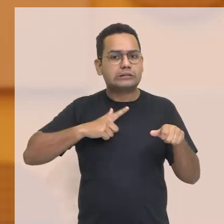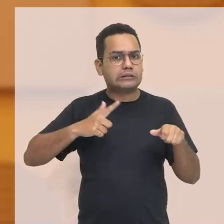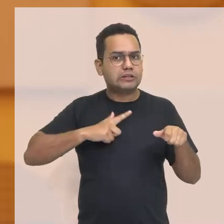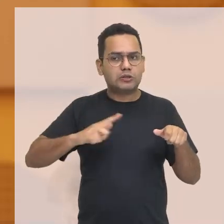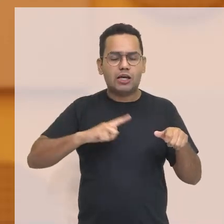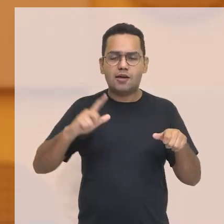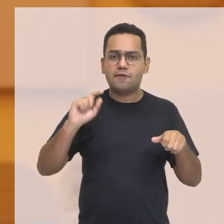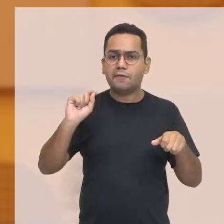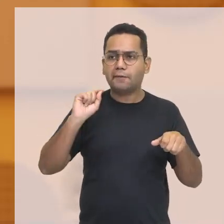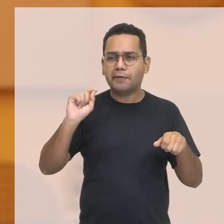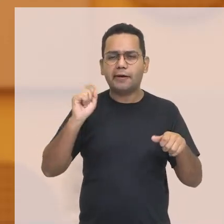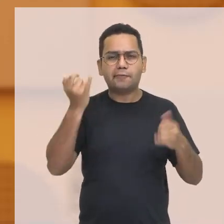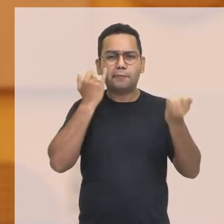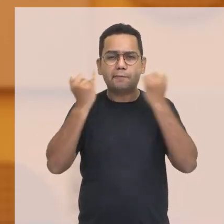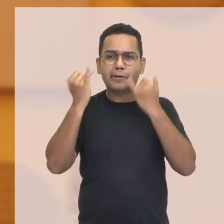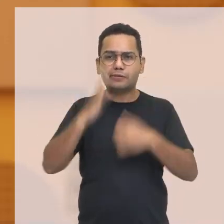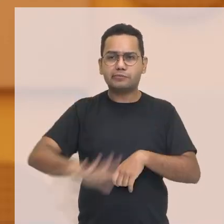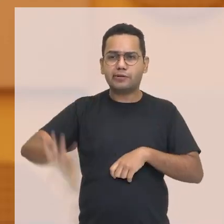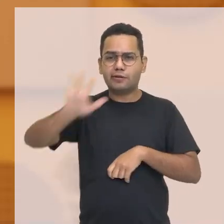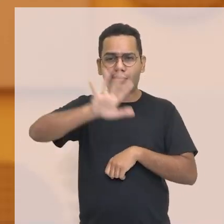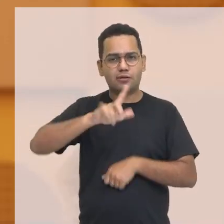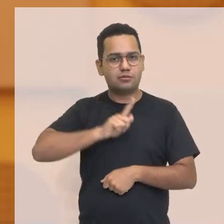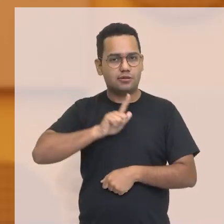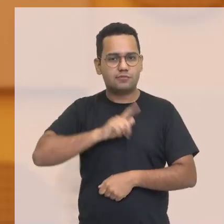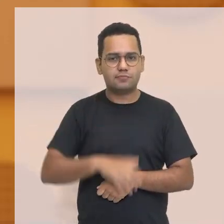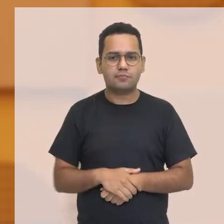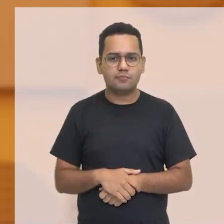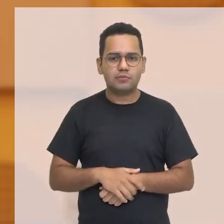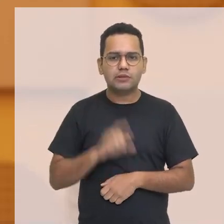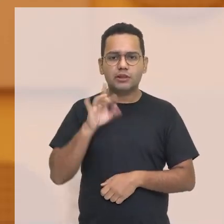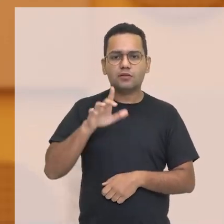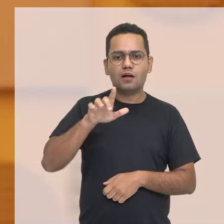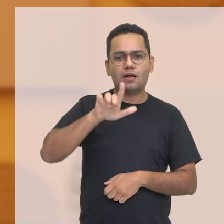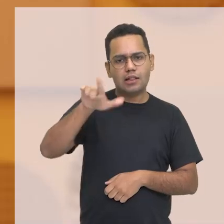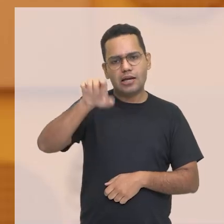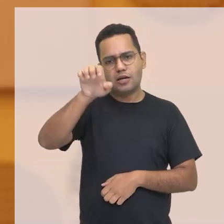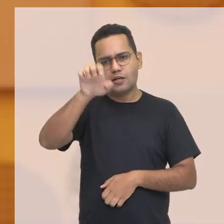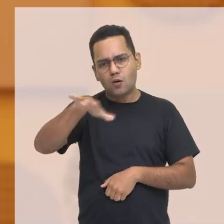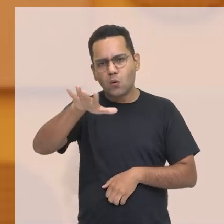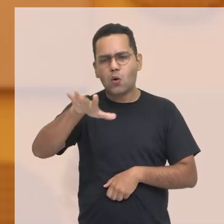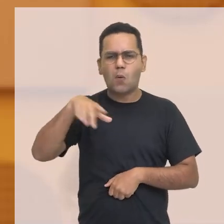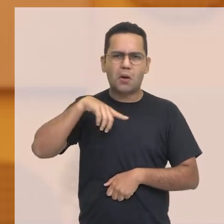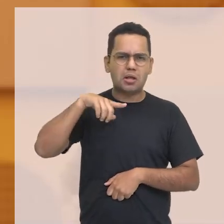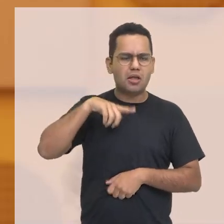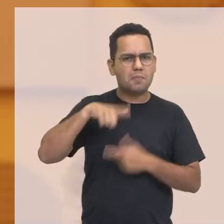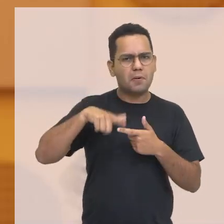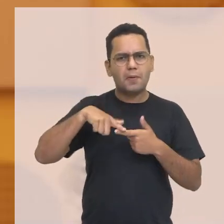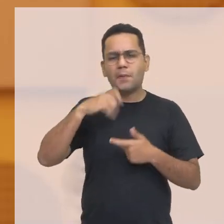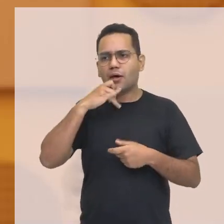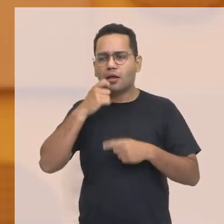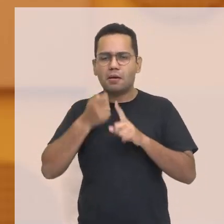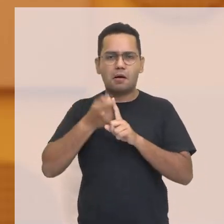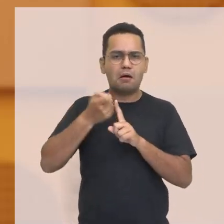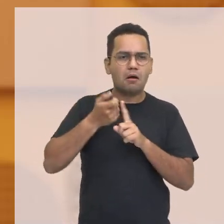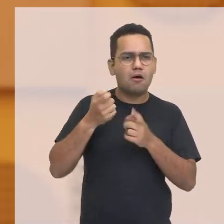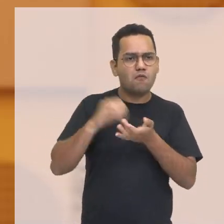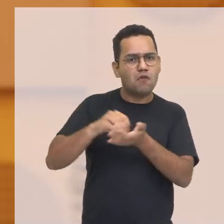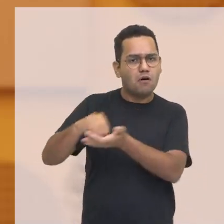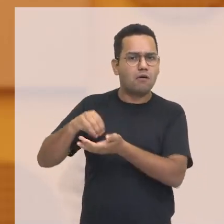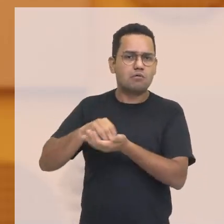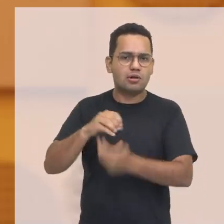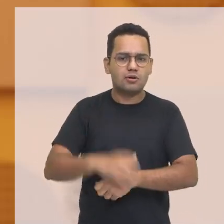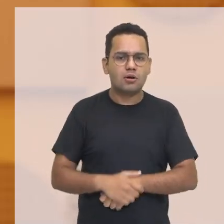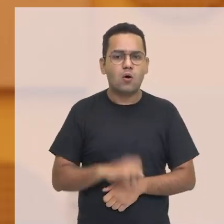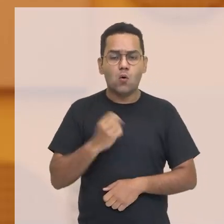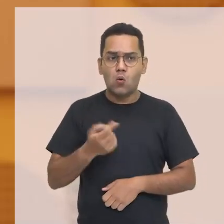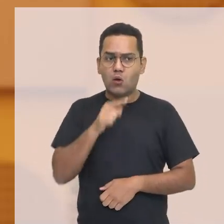repercussões mundiais. Não foi somente no leste europeu que houve problemas em relação ao abastecimento por conta de grãos, não foi